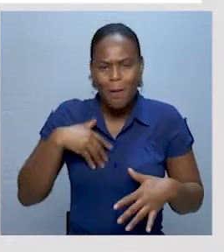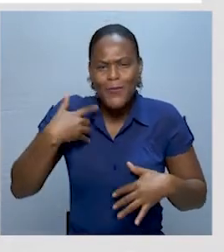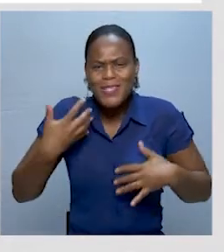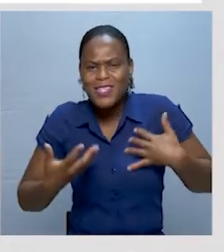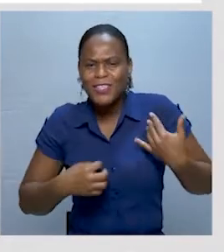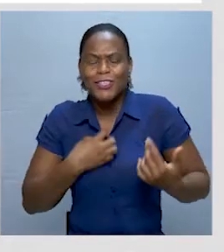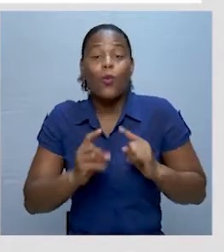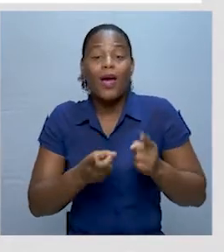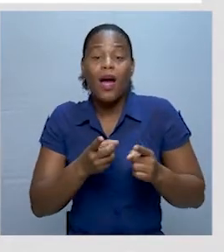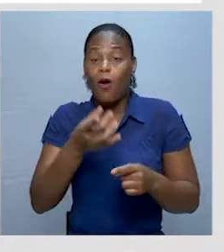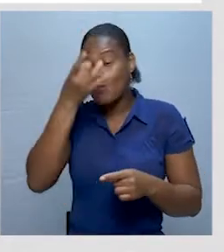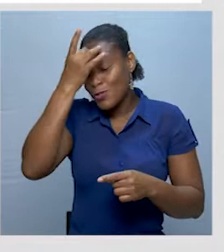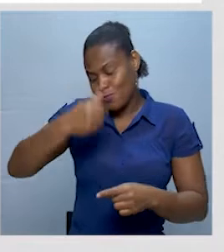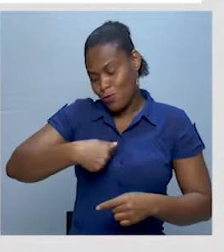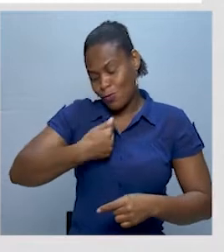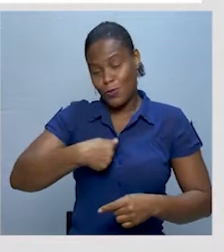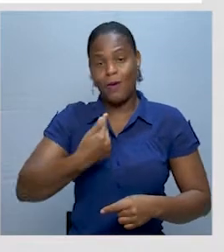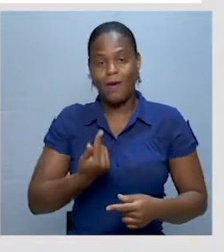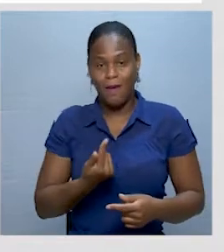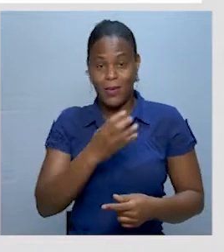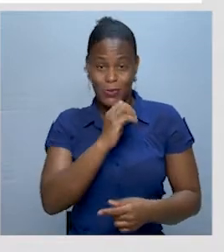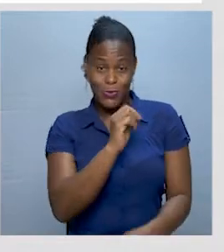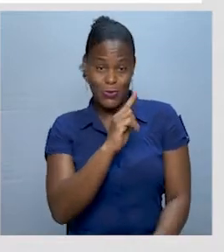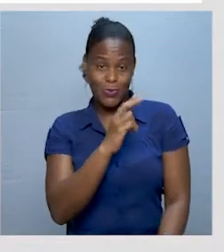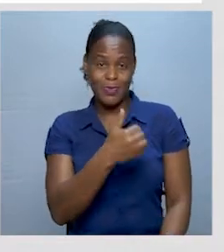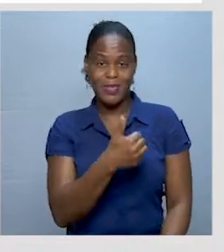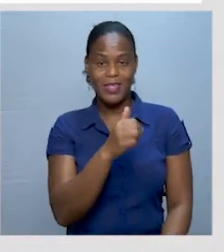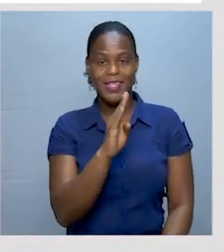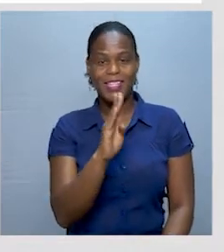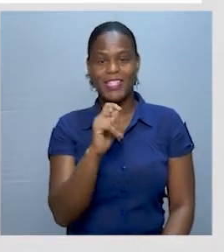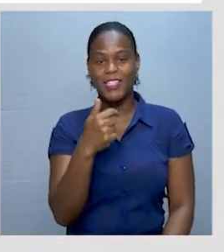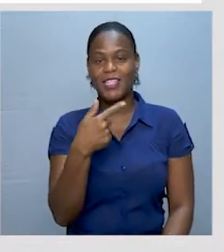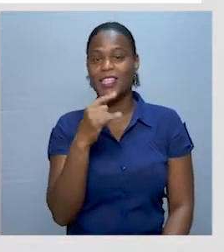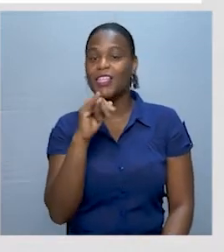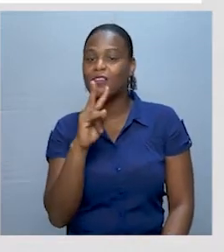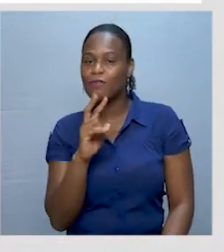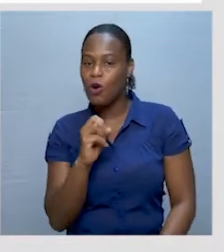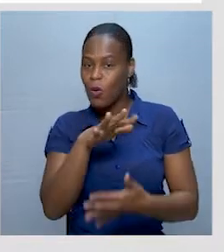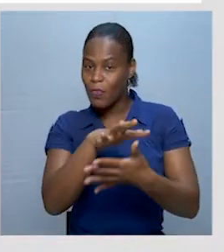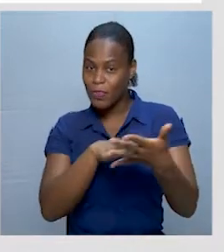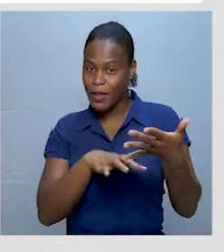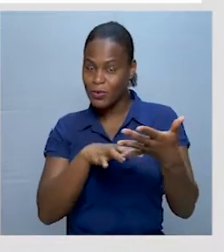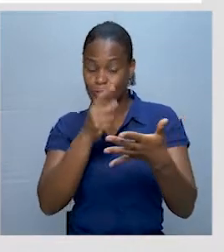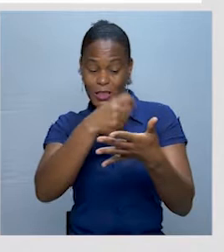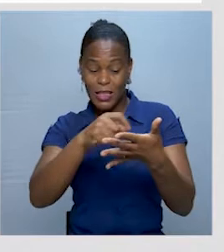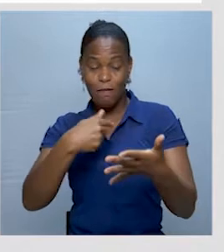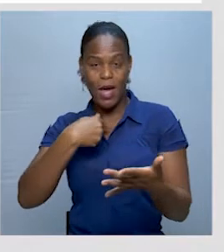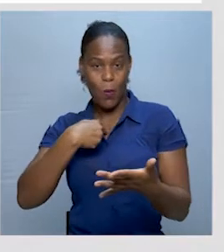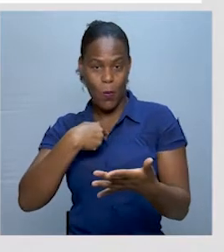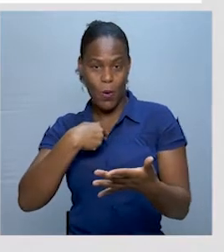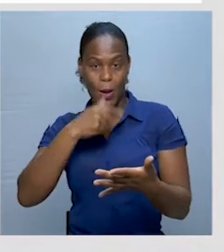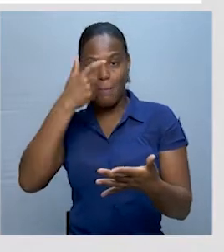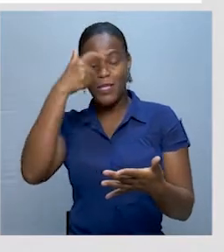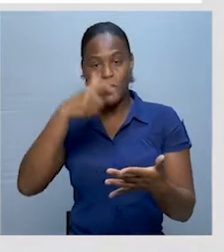sentimentos, subjetividade por meio da própria opinião. Esse tipo de texto escrito em primeira pessoa está voltado para